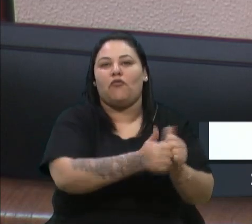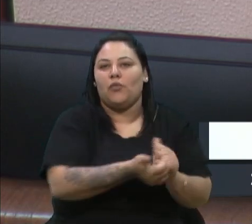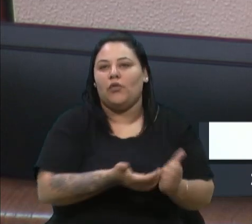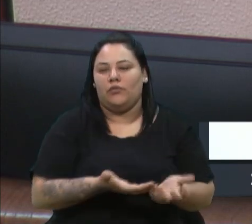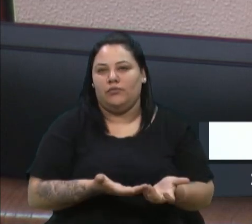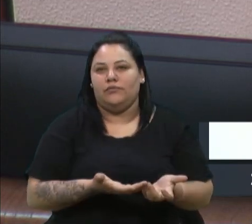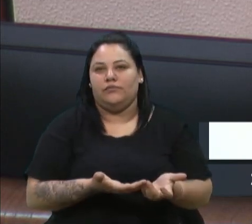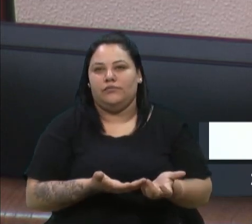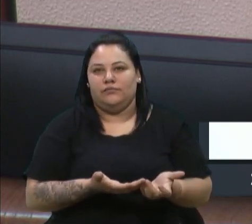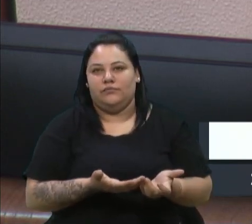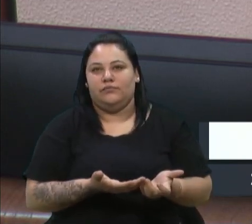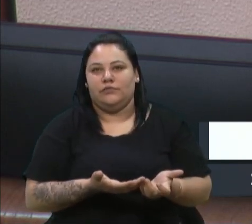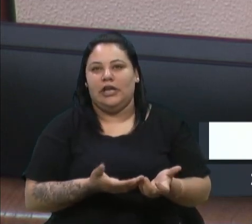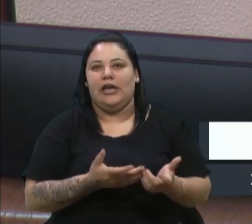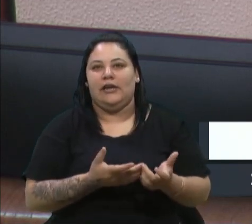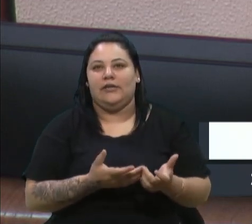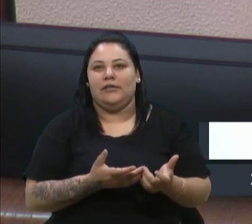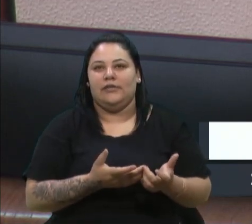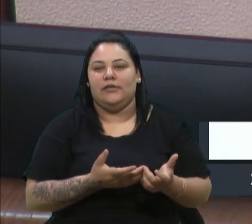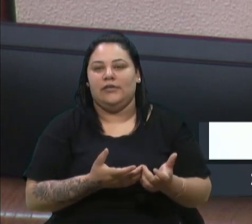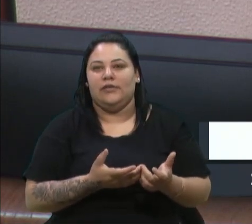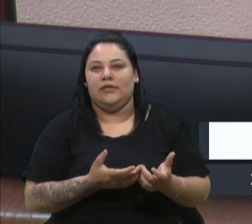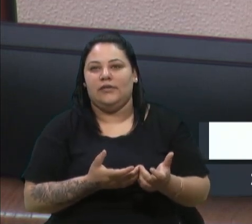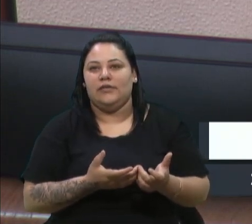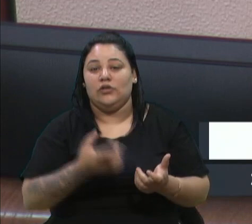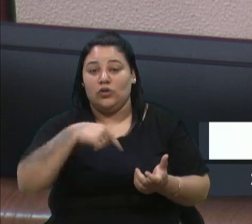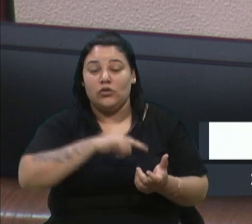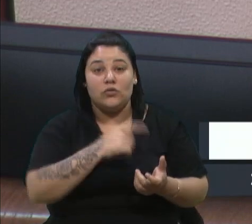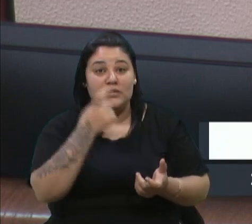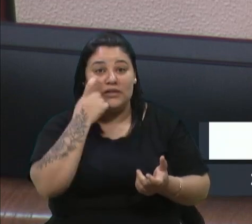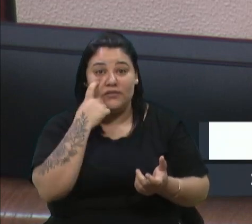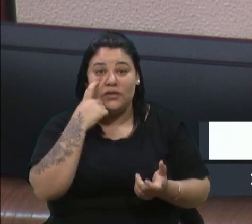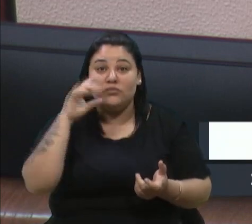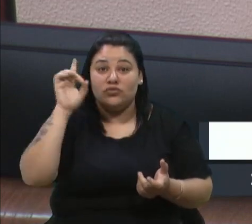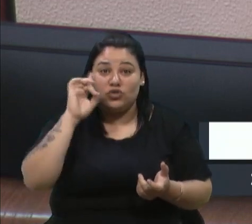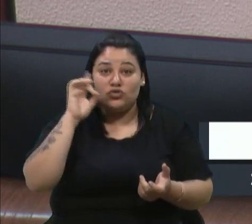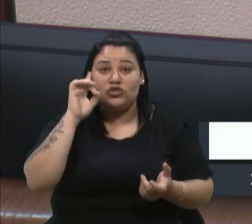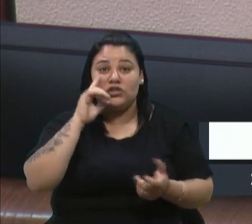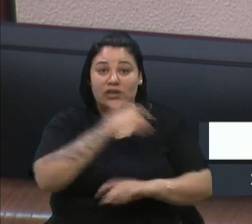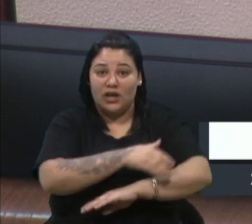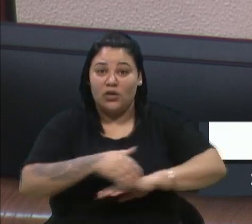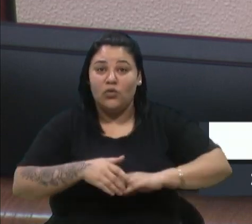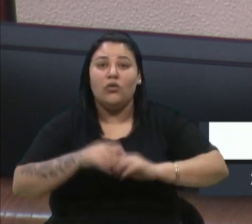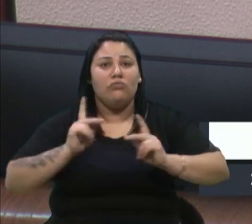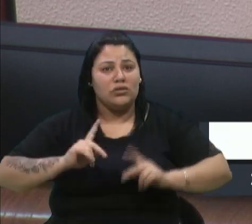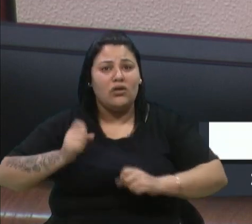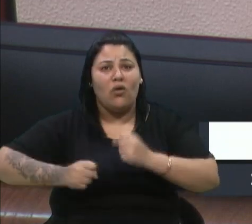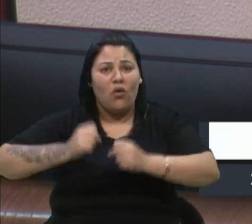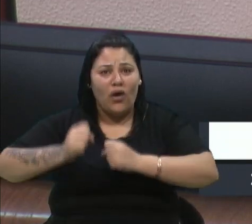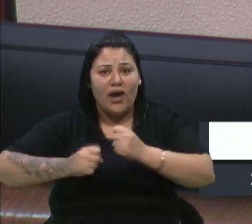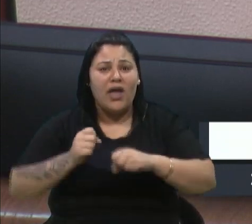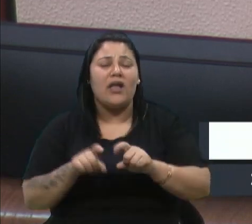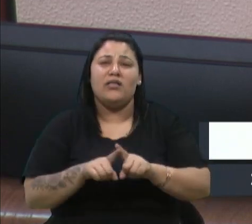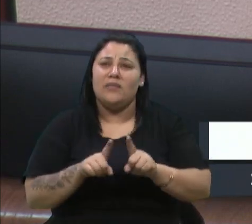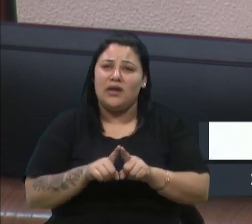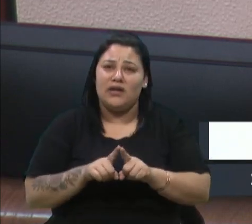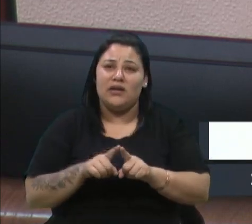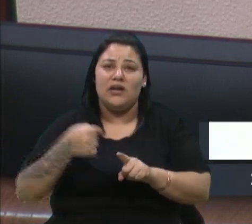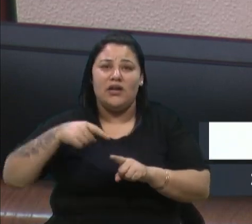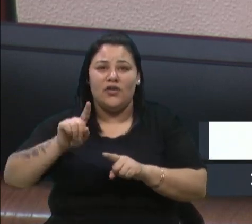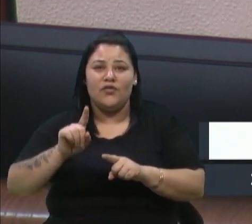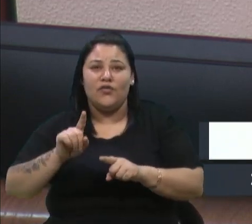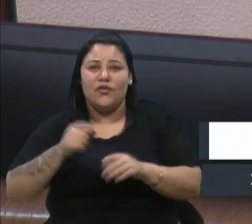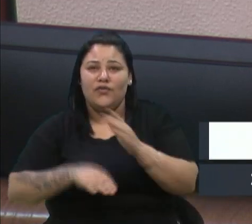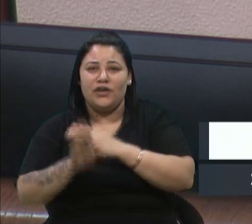os maratonistas e os ciclistas, a gente observa no dia a dia, na rua, as pessoas correndo, quando eu vou para o